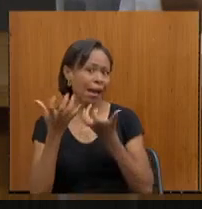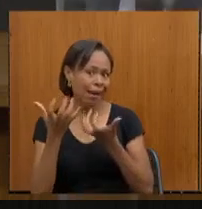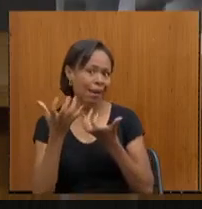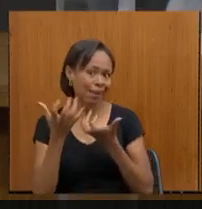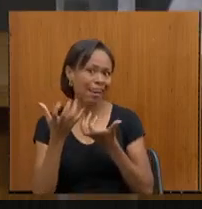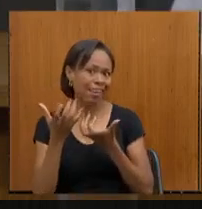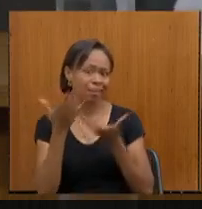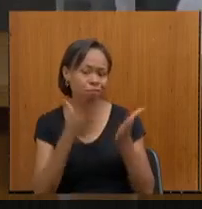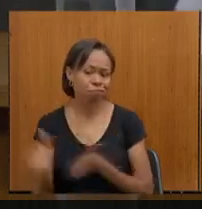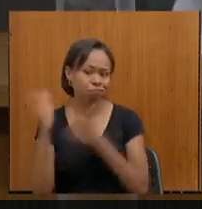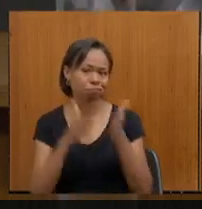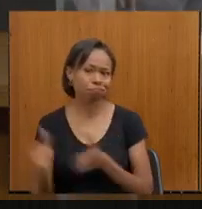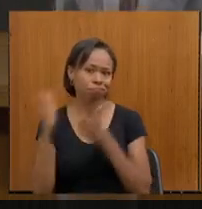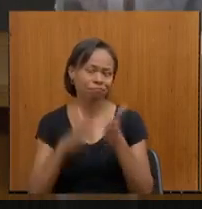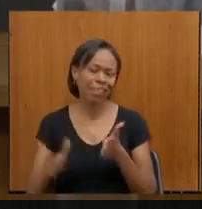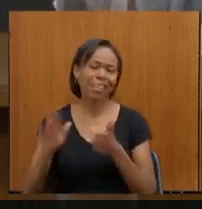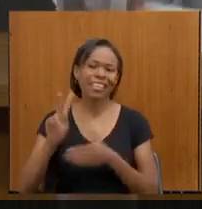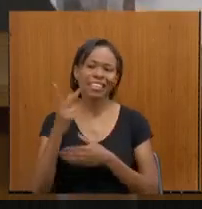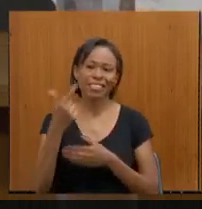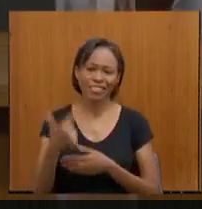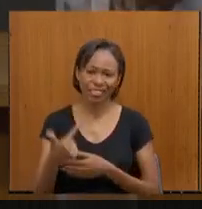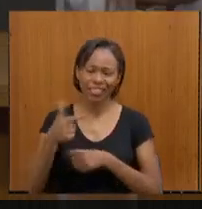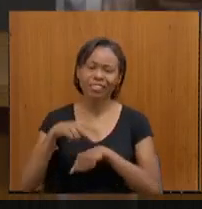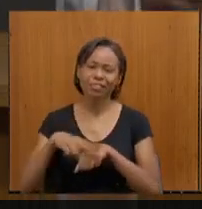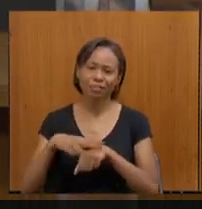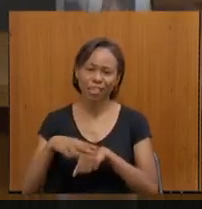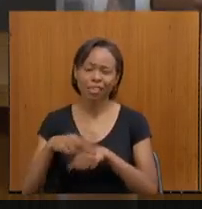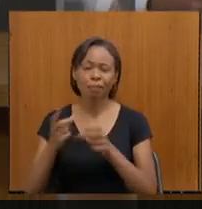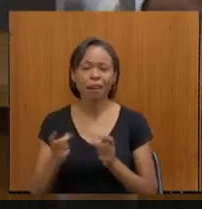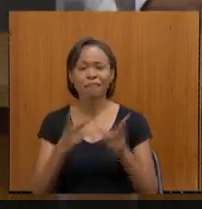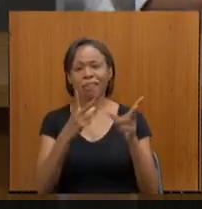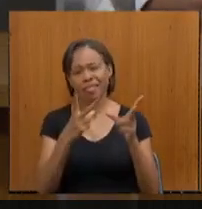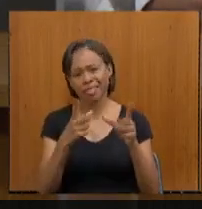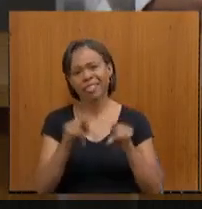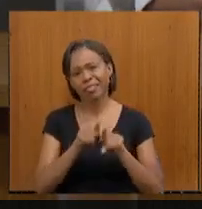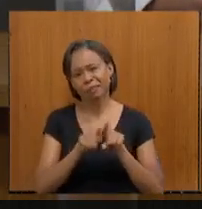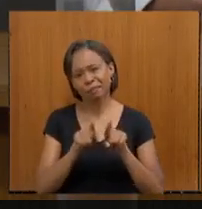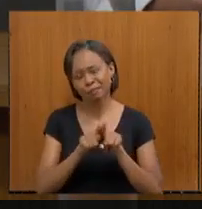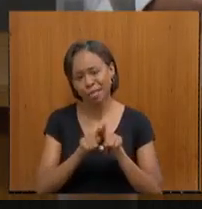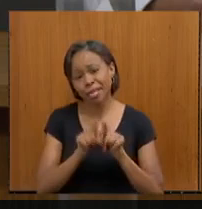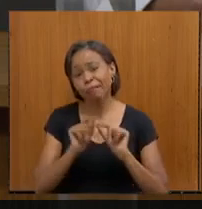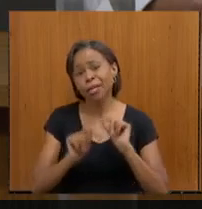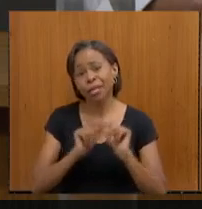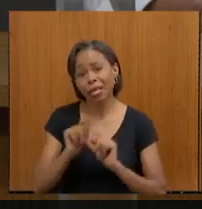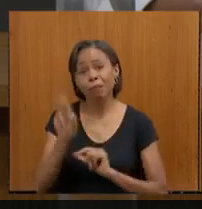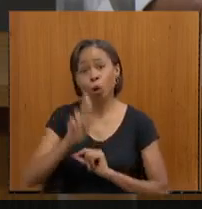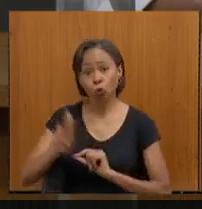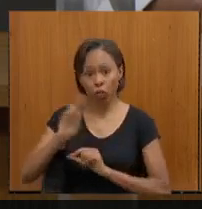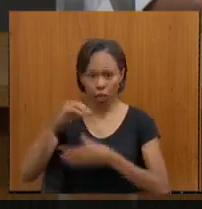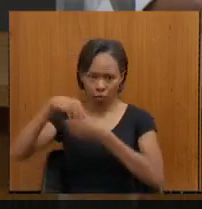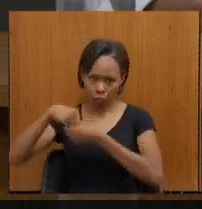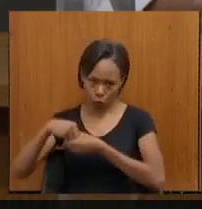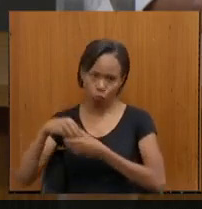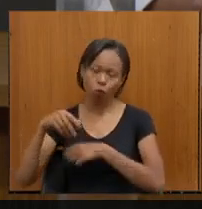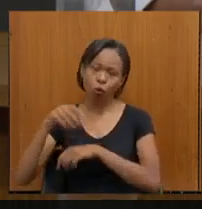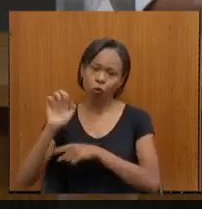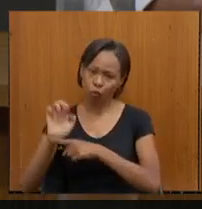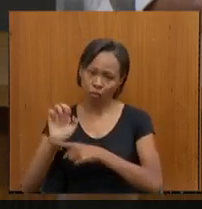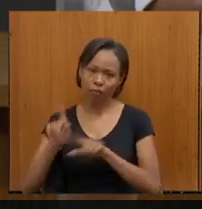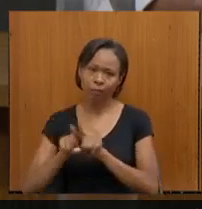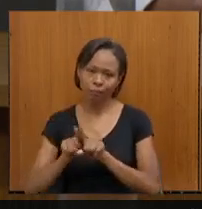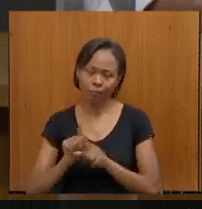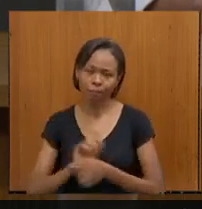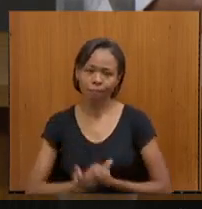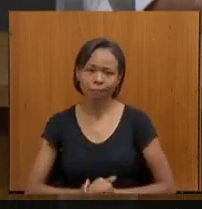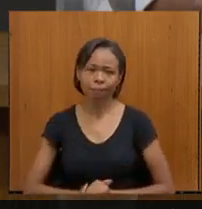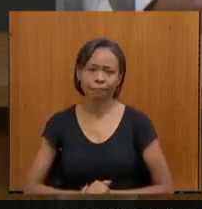de hidrogênio verde para exportação e também oficialmente para o consumo interno próximos laje por